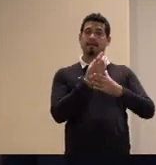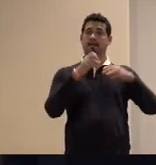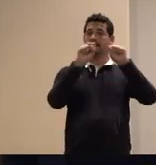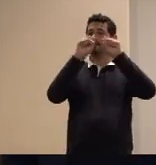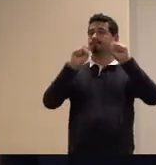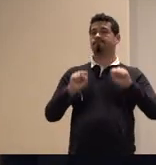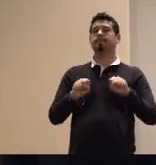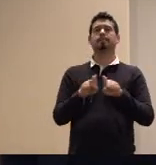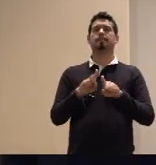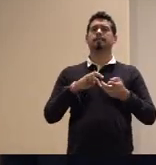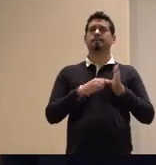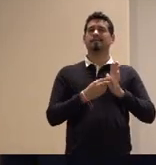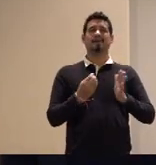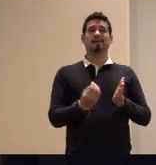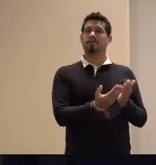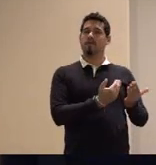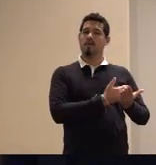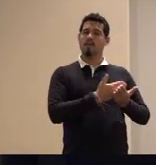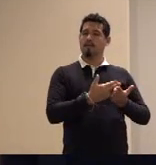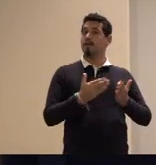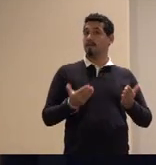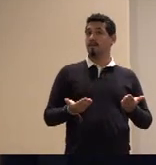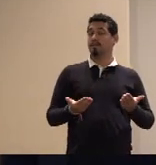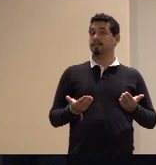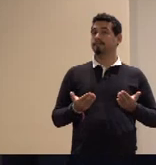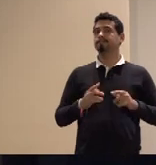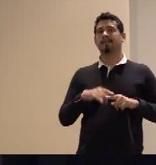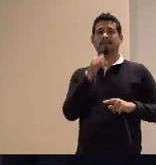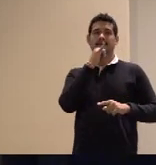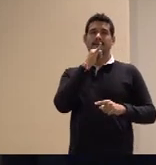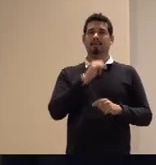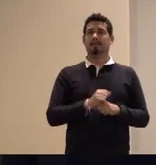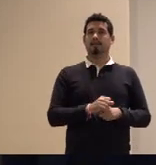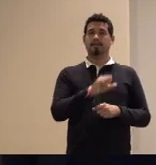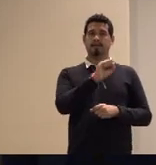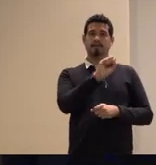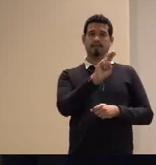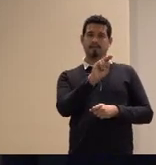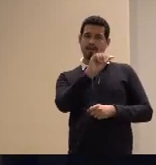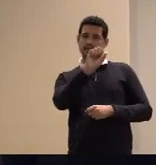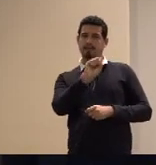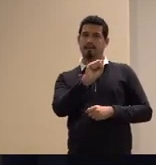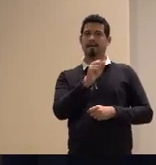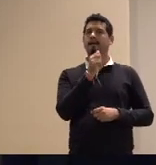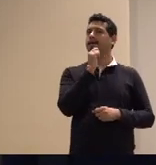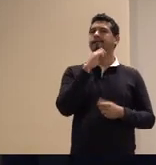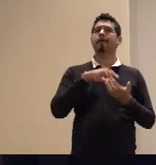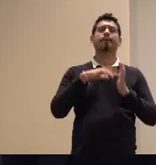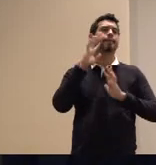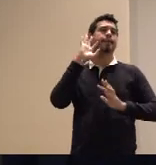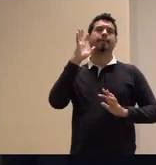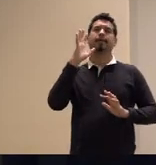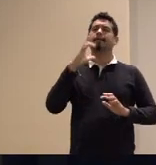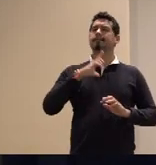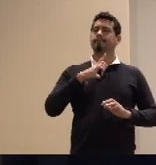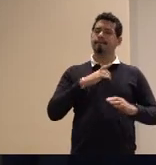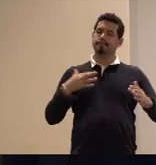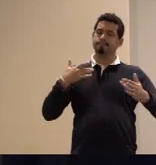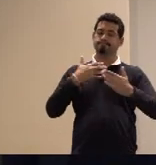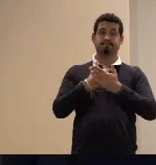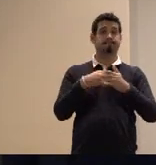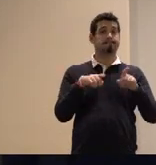sistema que ainda é muito jovem, como é o SUAS, ainda vive um momento